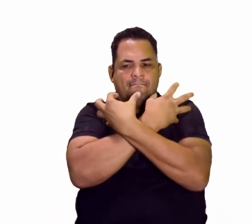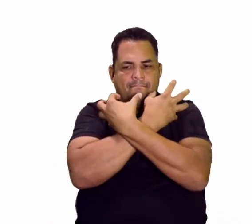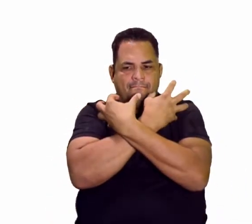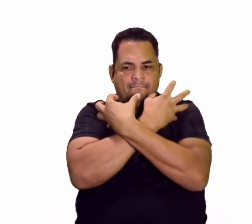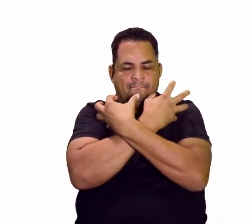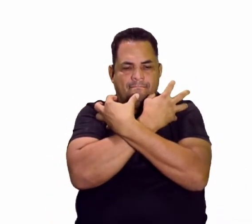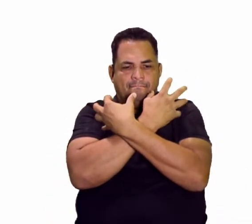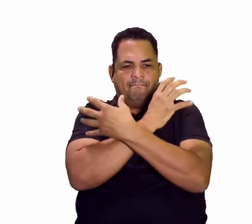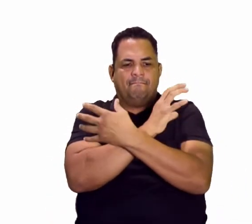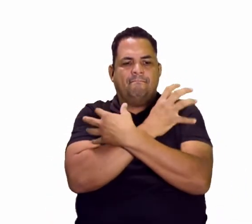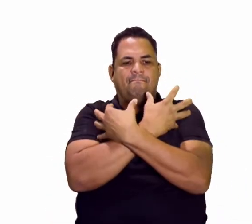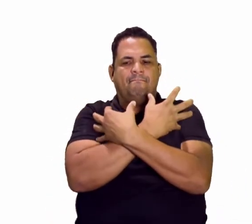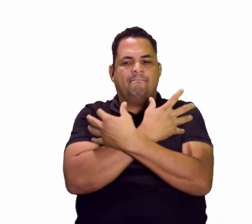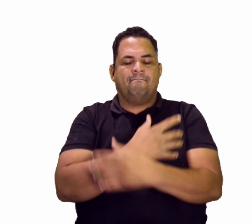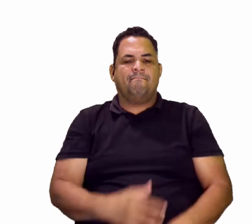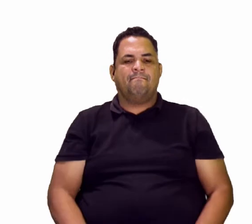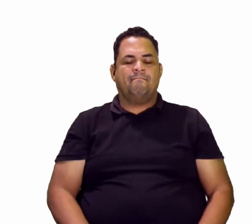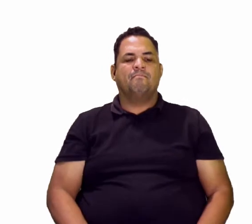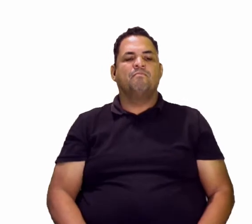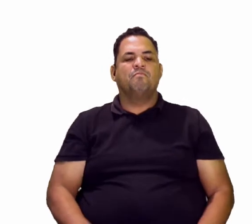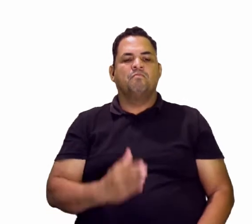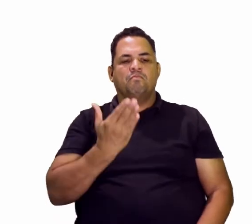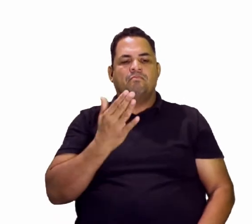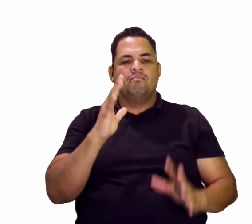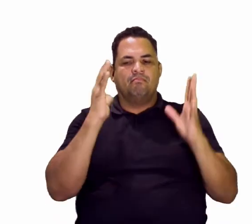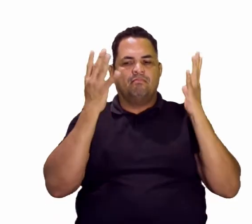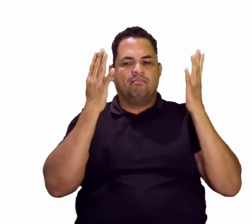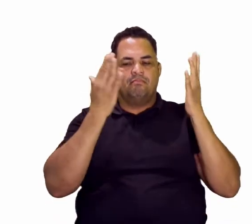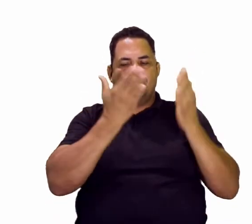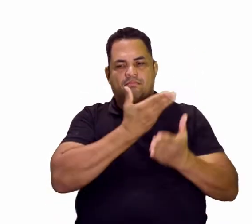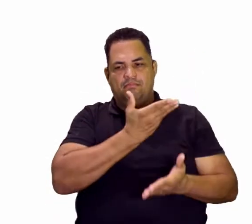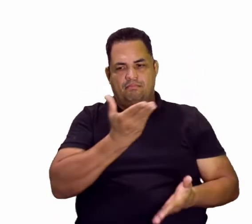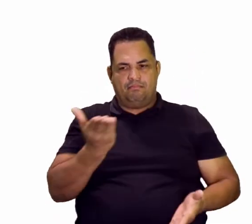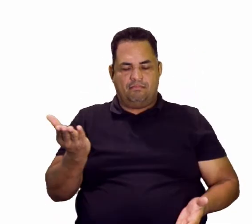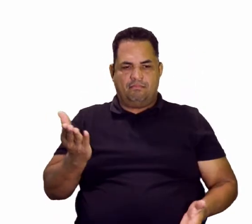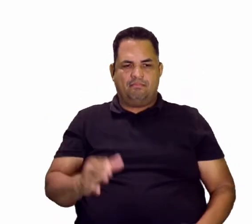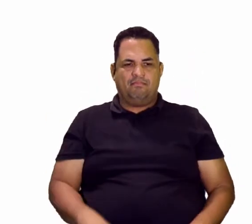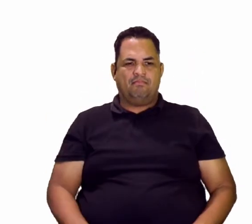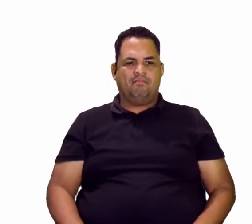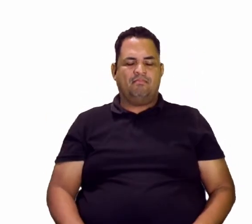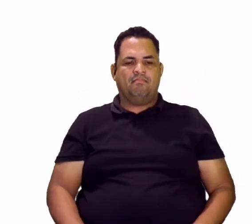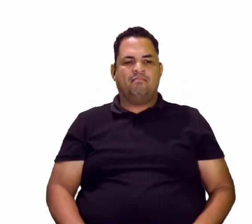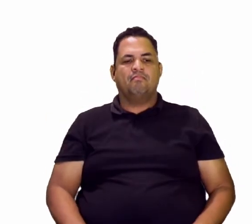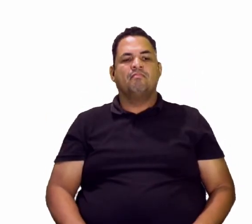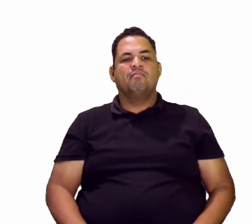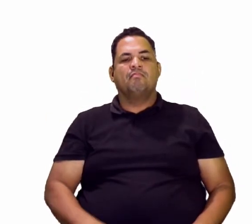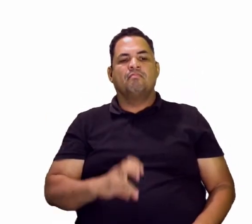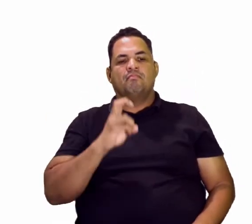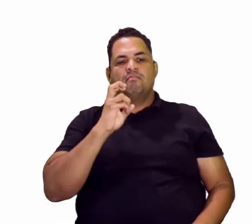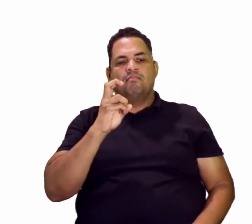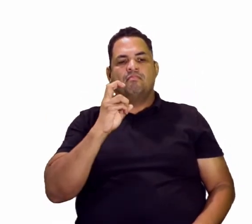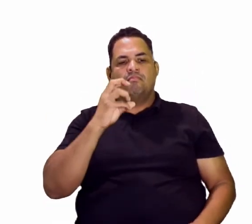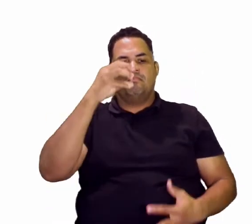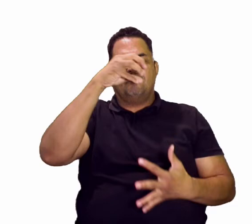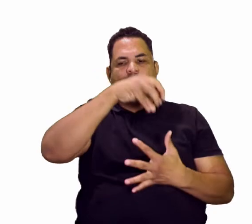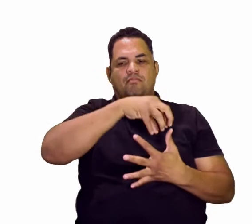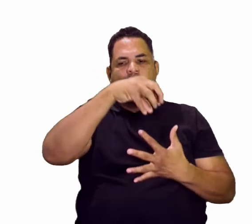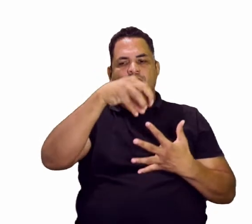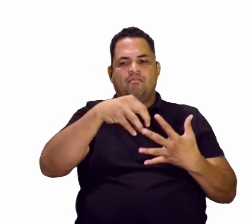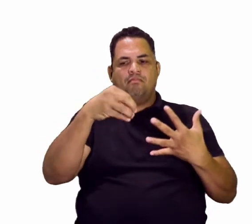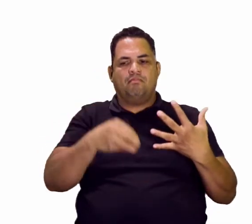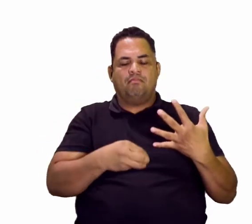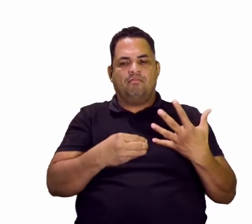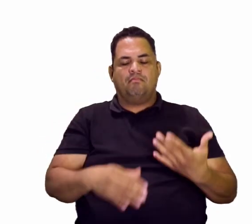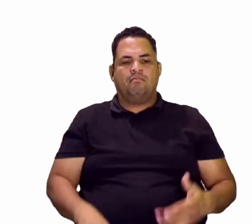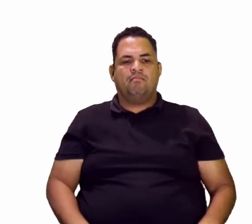Animalia. Muito bem, vocês estão de parabéns. Então, esses são os 5